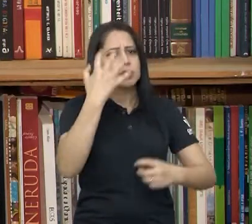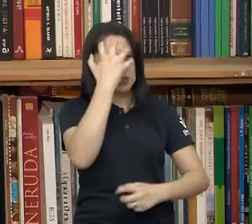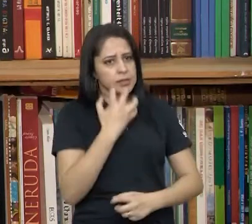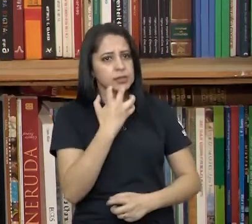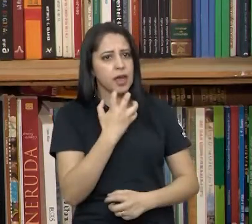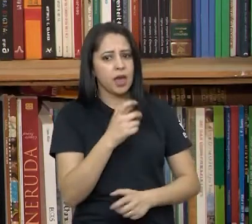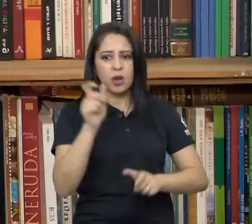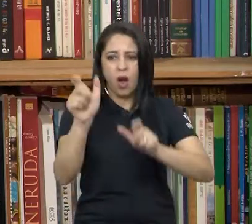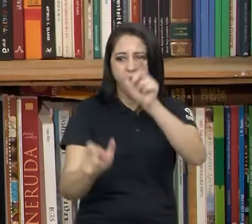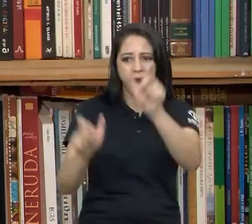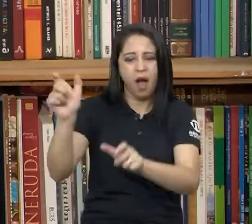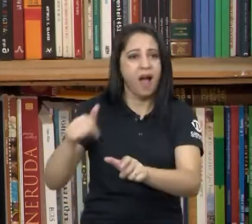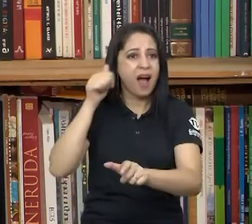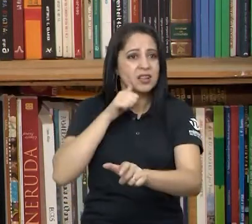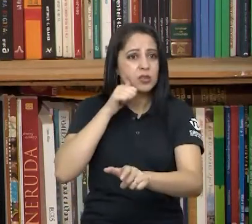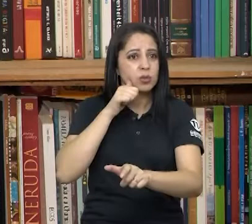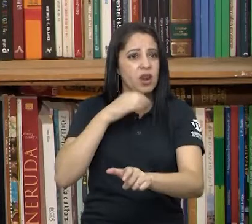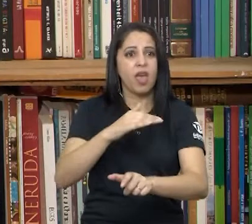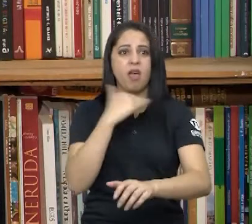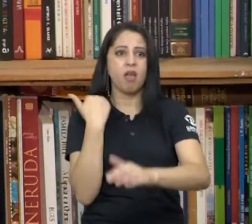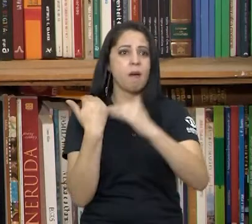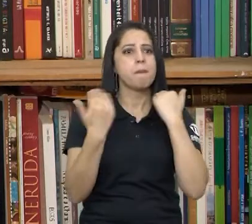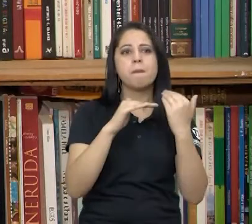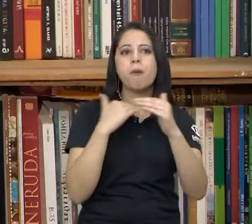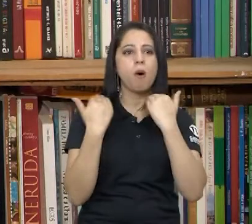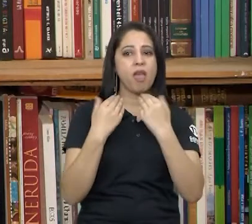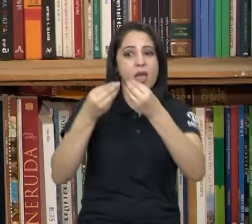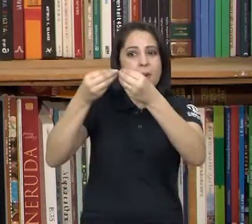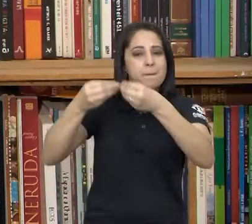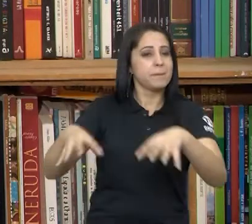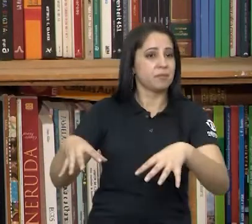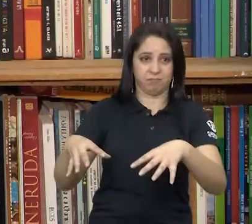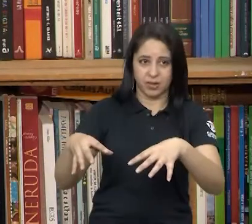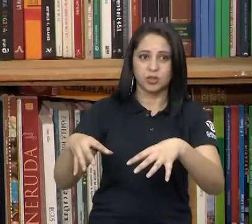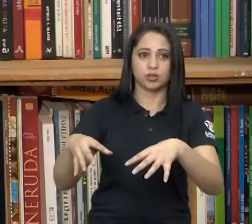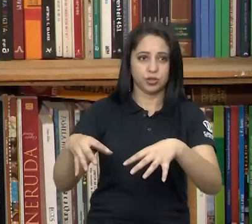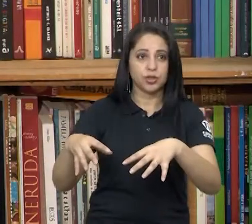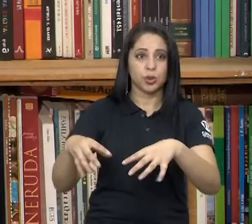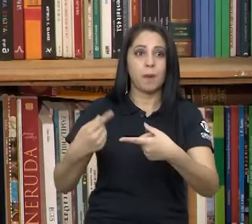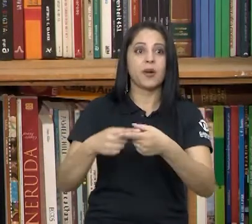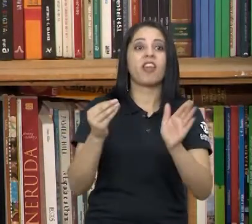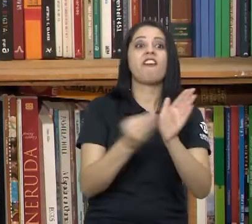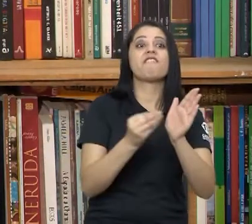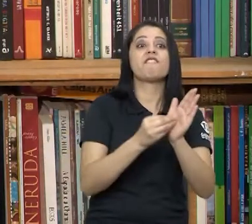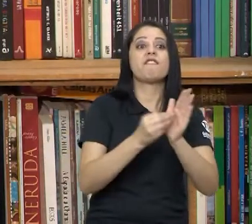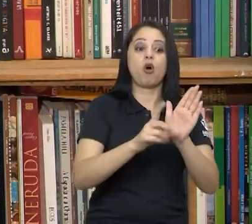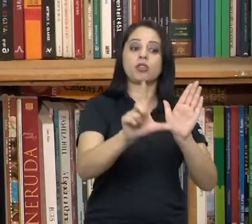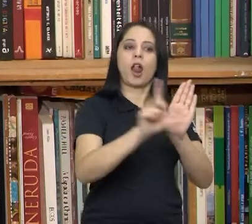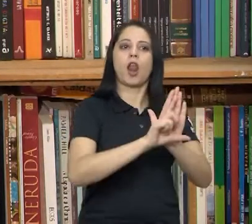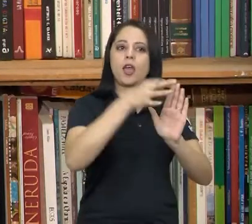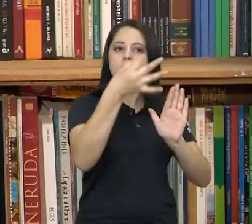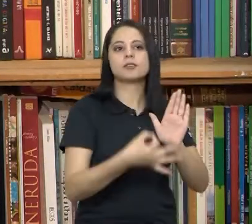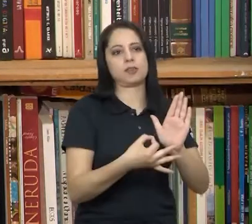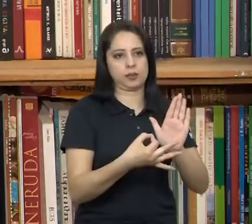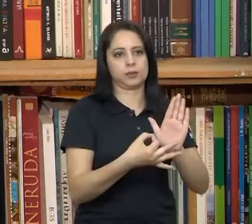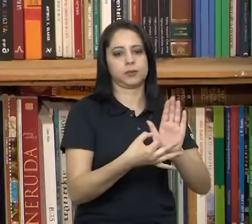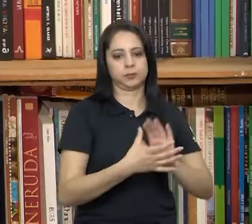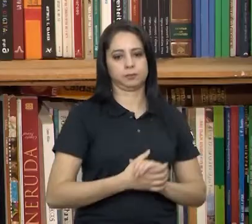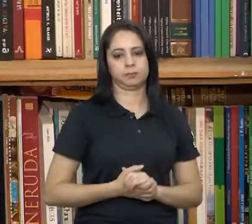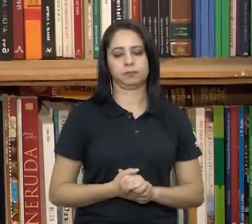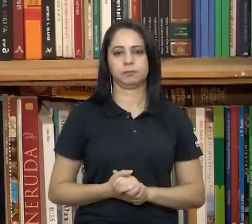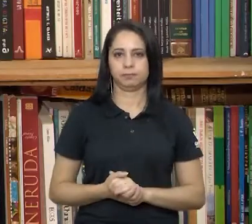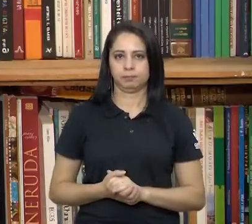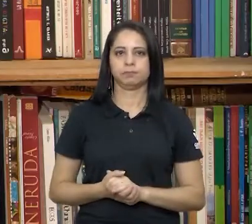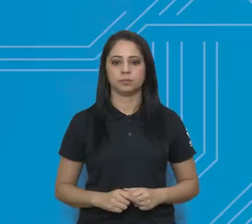estão morrendo. São as mulheres que são as mais prejudicadas na ausência das políticas públicas específicas para